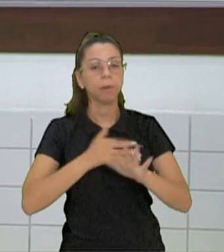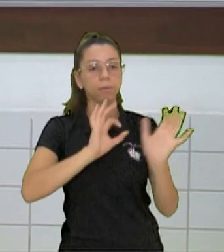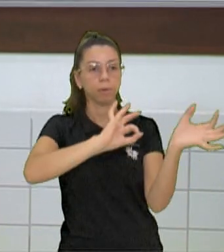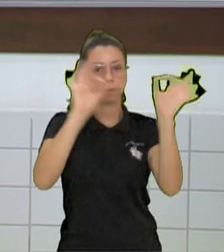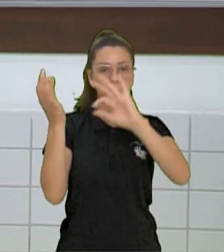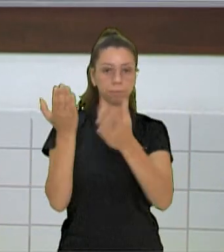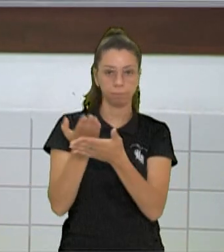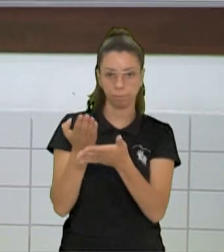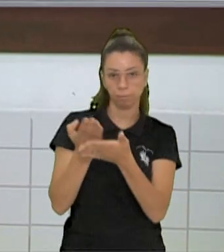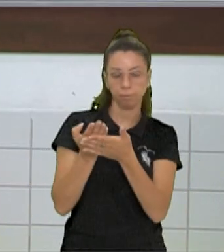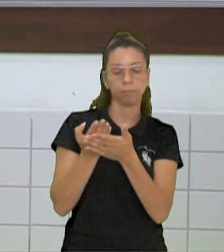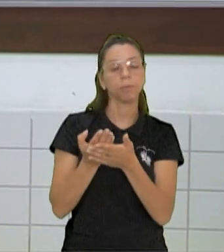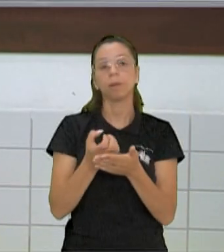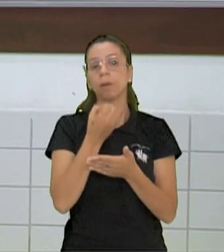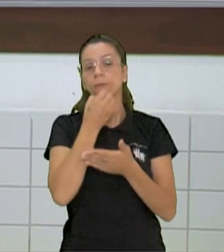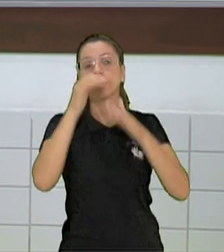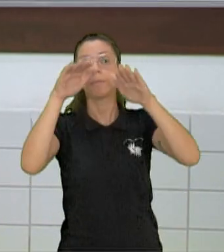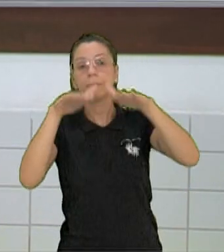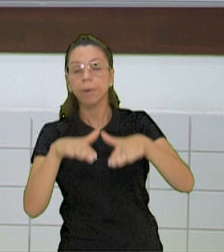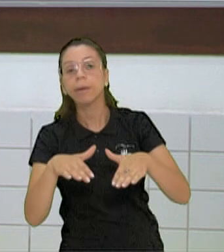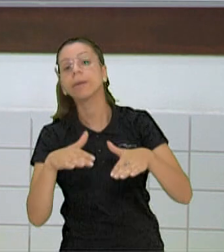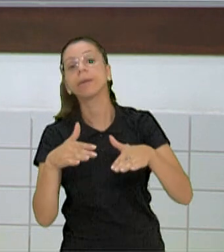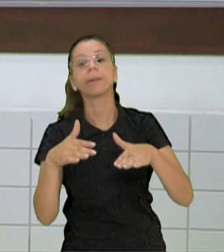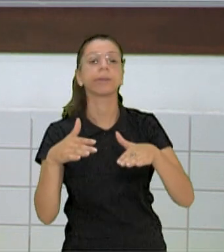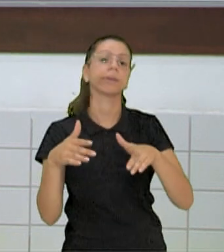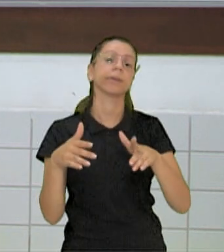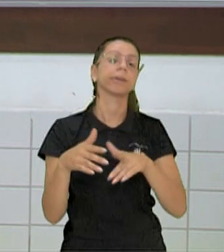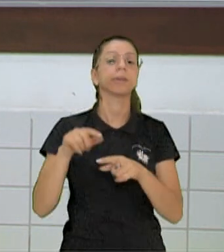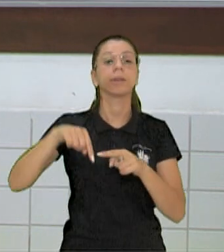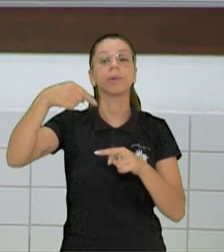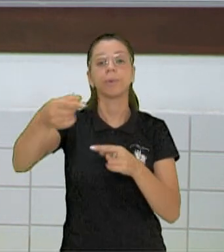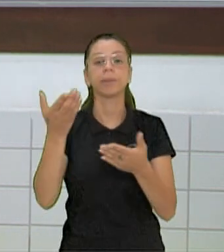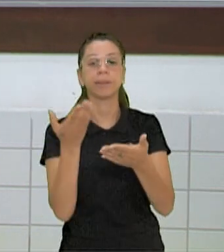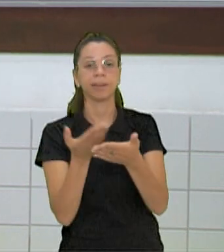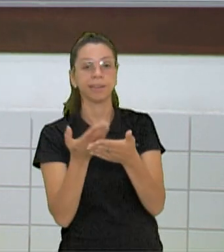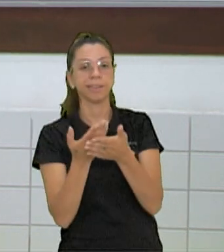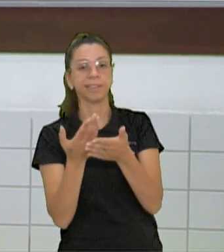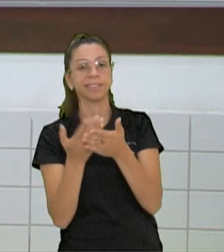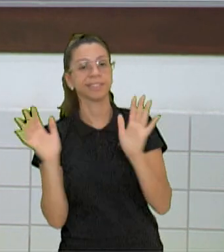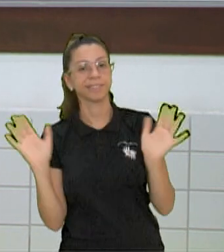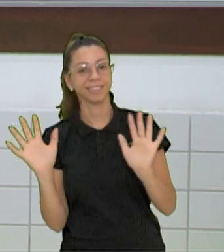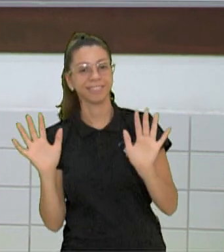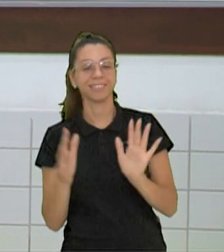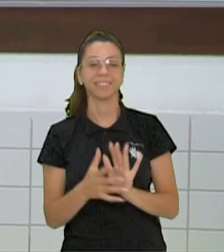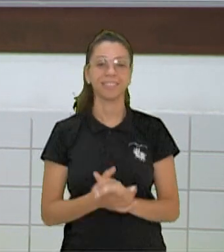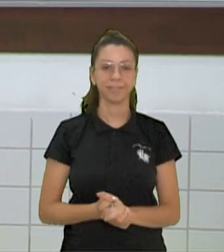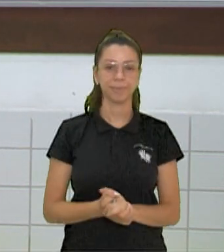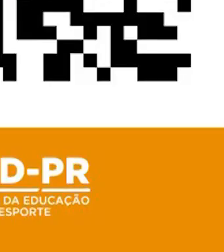Fiquem bem, a gente se vê então na próxima aula. Até lá.